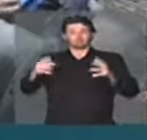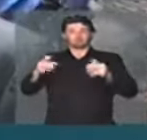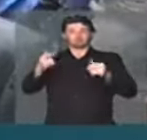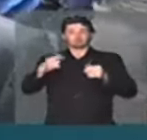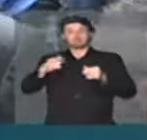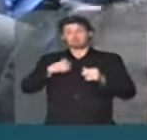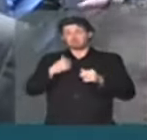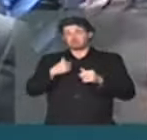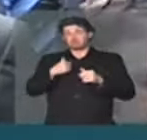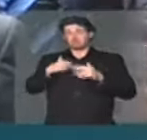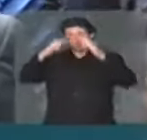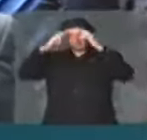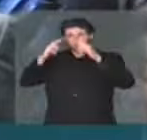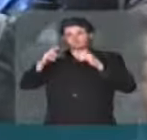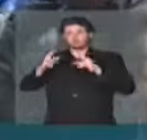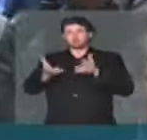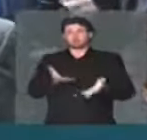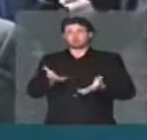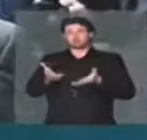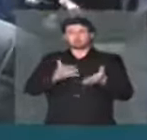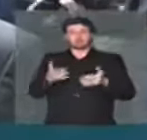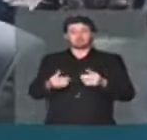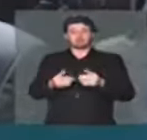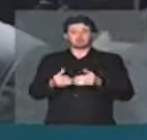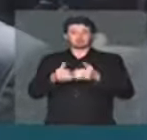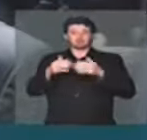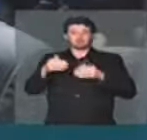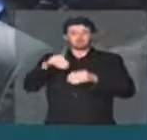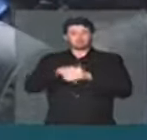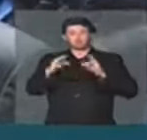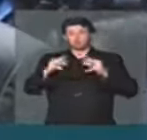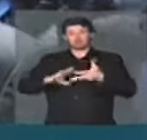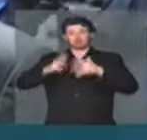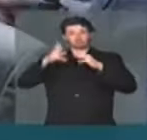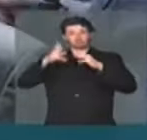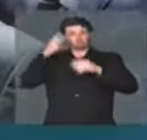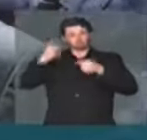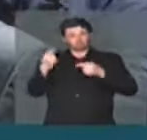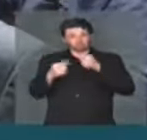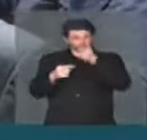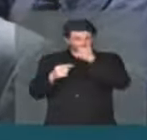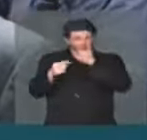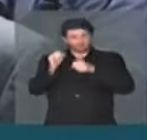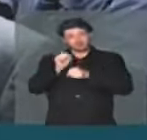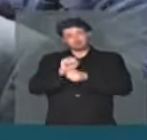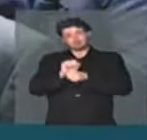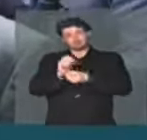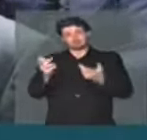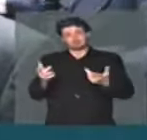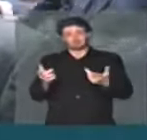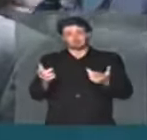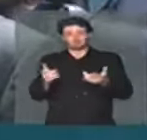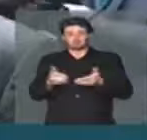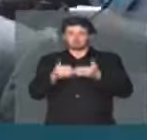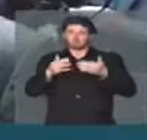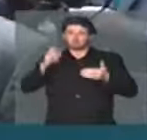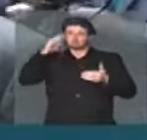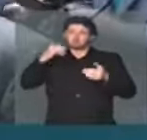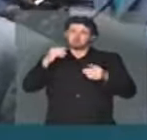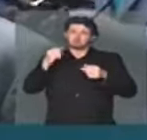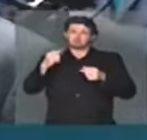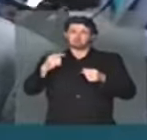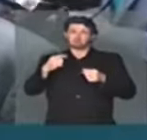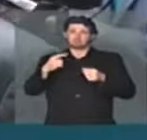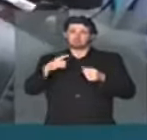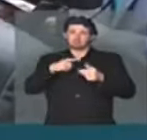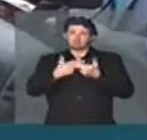os funcionários, de todas as lideranças, que se mobilizaram para cá para votar os temas da reforma política, estão aguardando. Nem pedi a Vossa Excelência que tenha